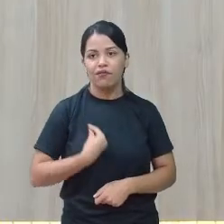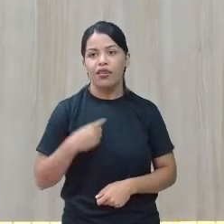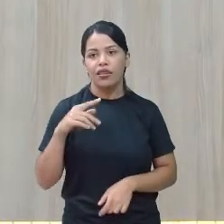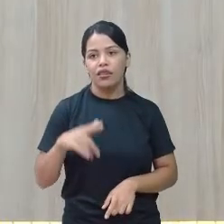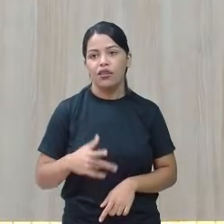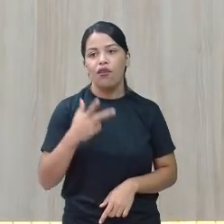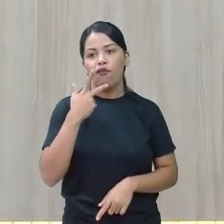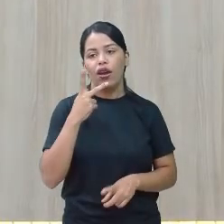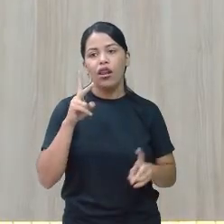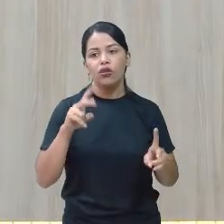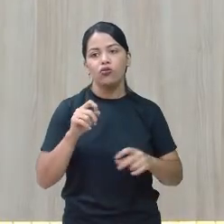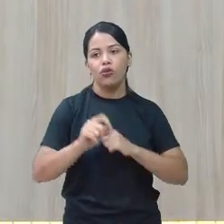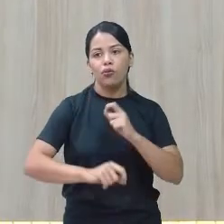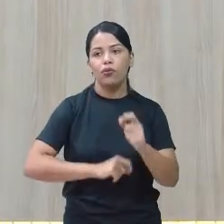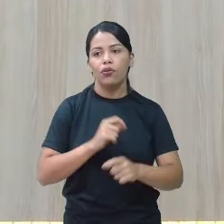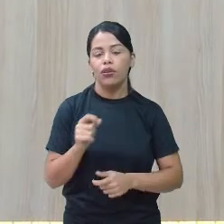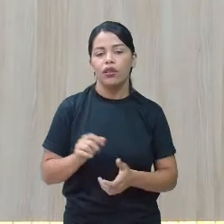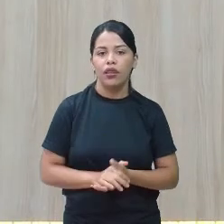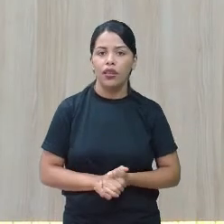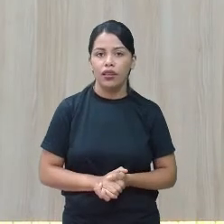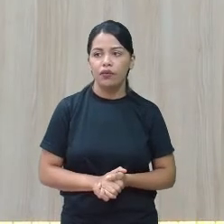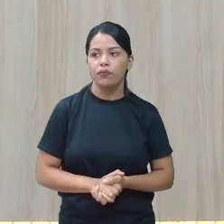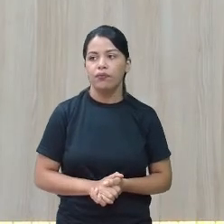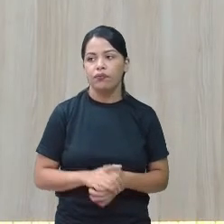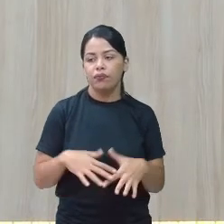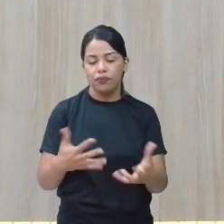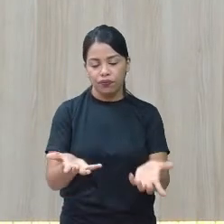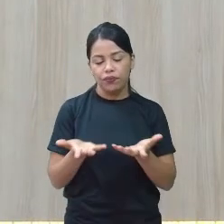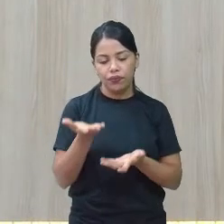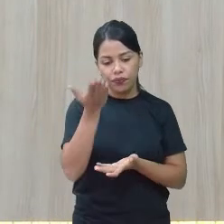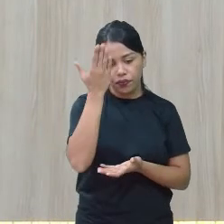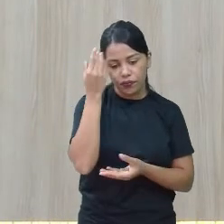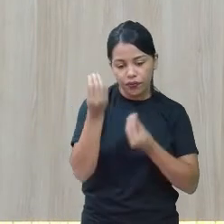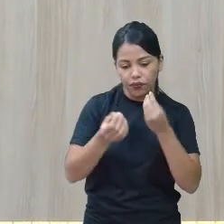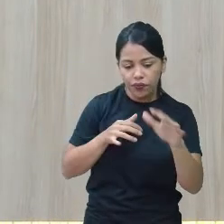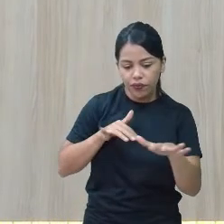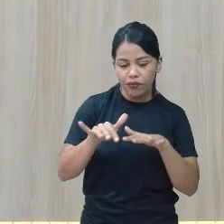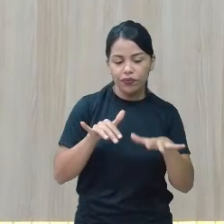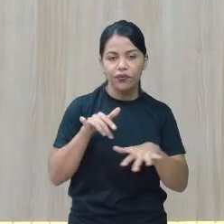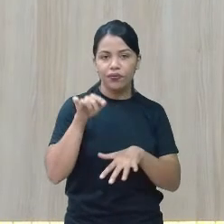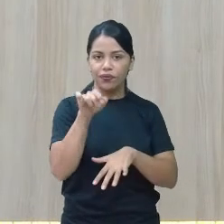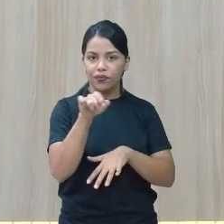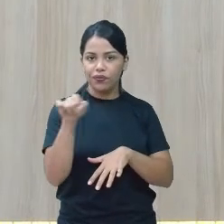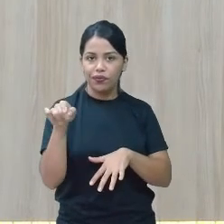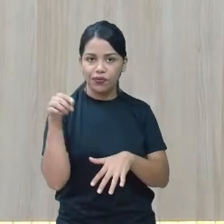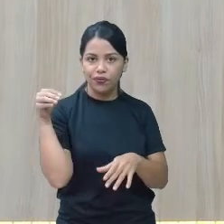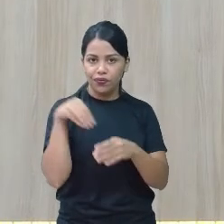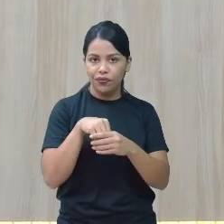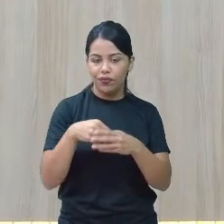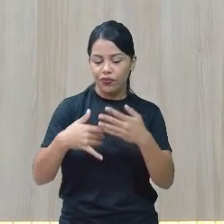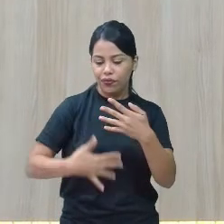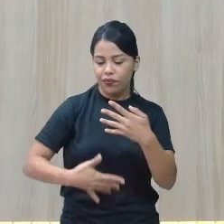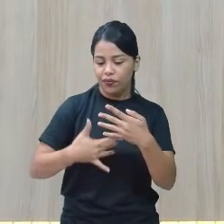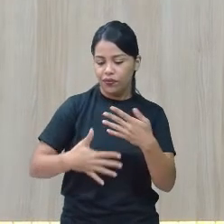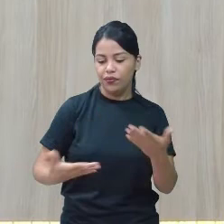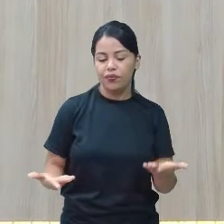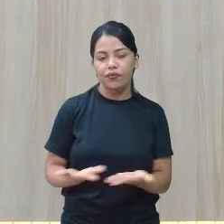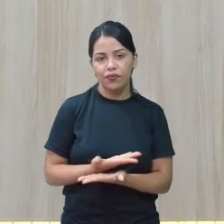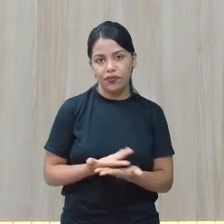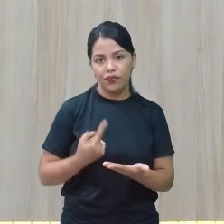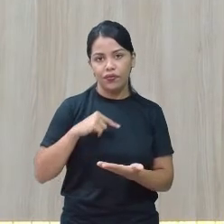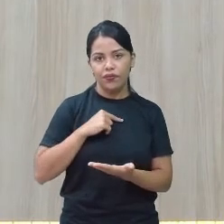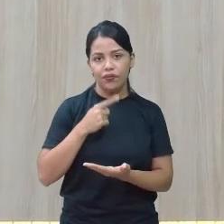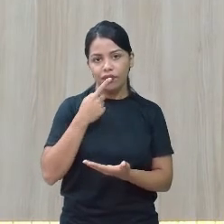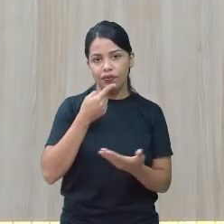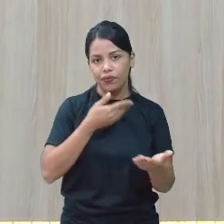saber como é que está aí o movimento de vocês no chat. Então, para isso, vou fazer agora um recorte para a gente